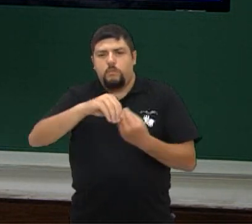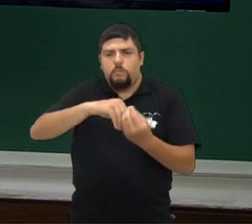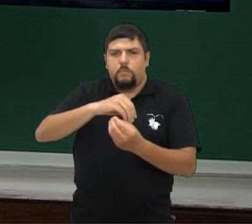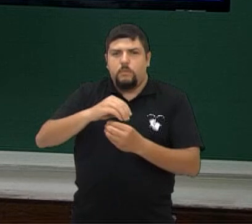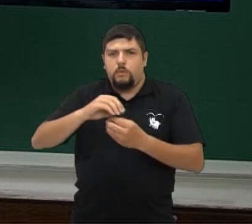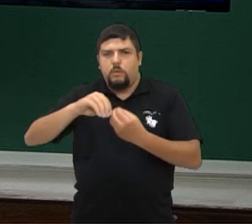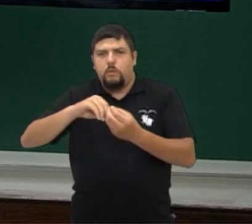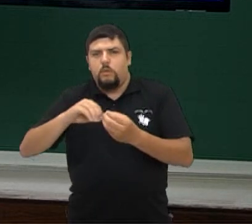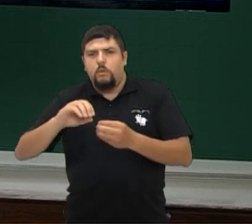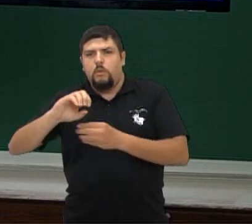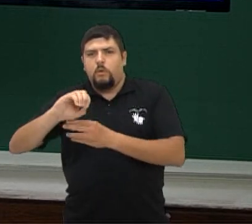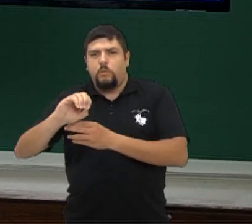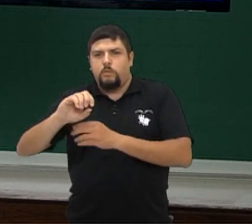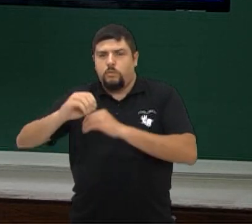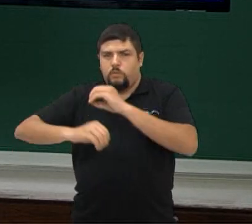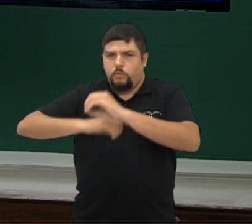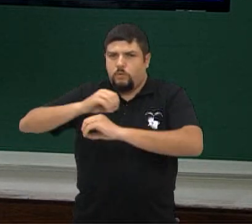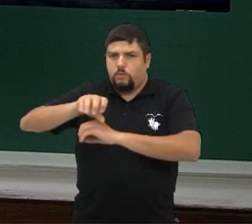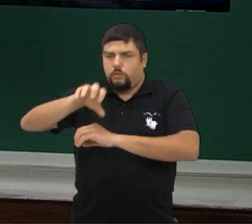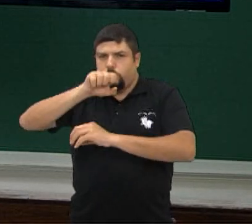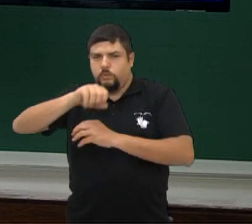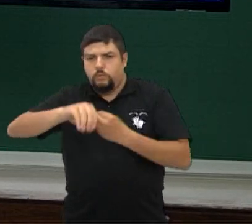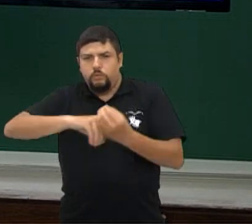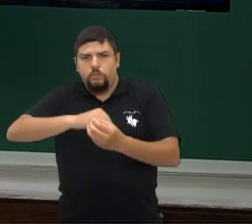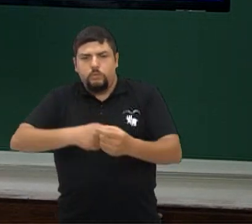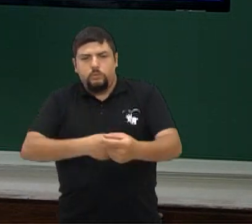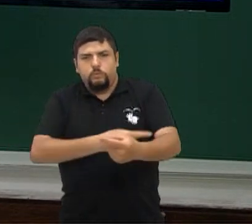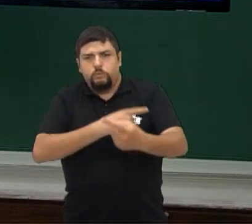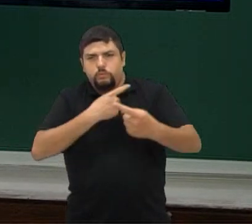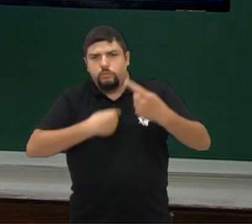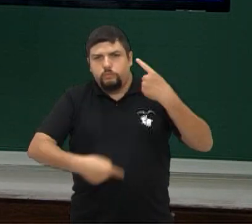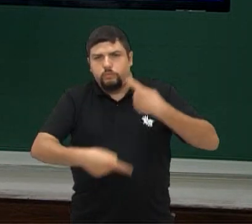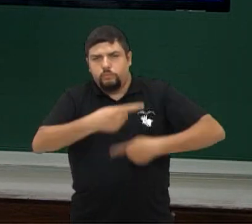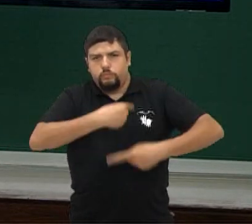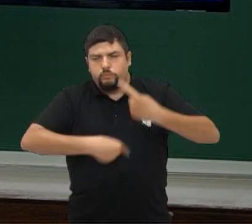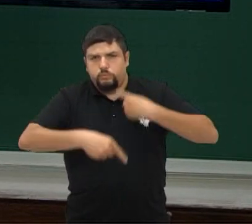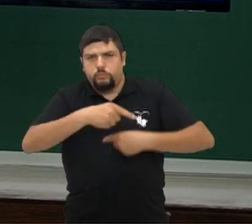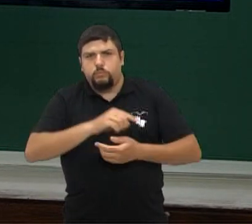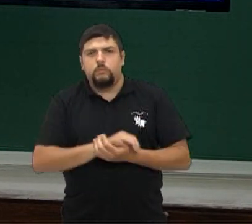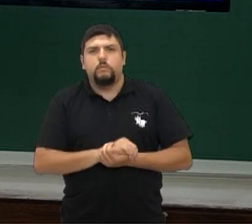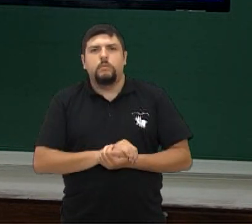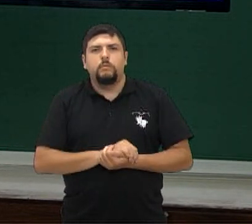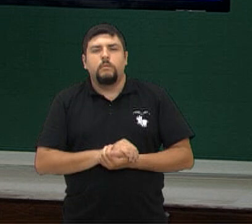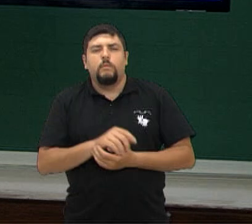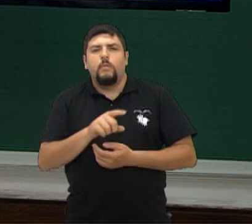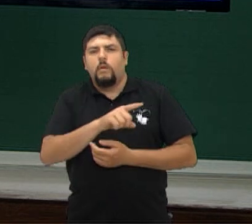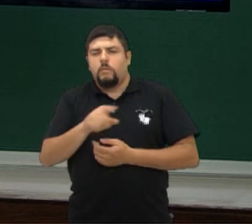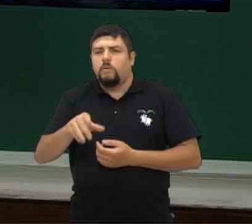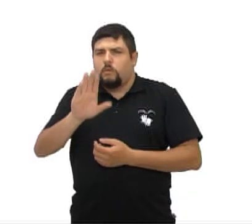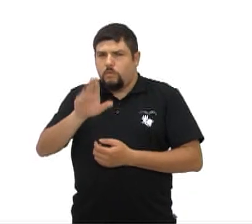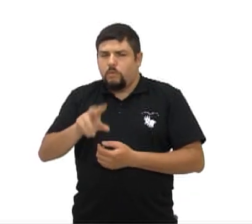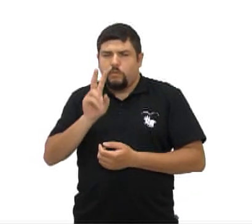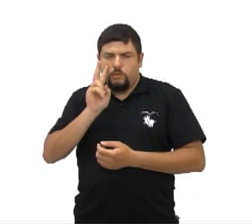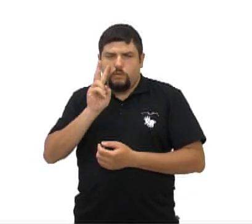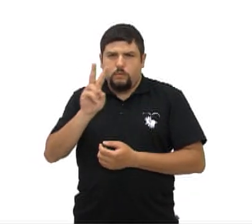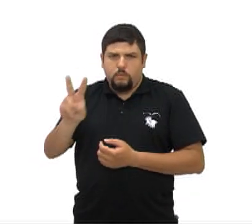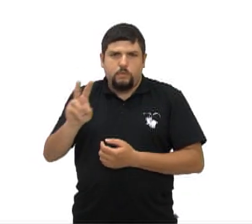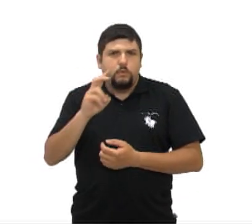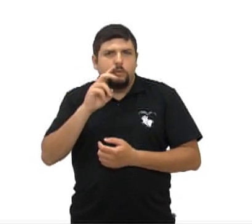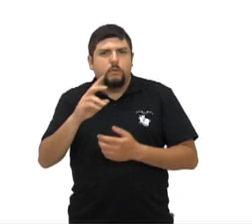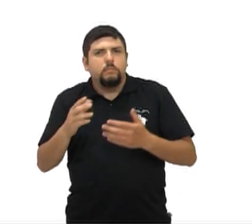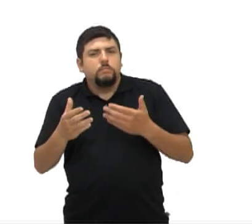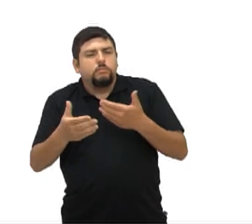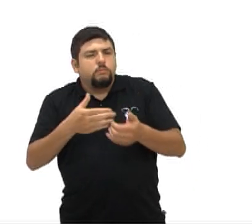a oxihemoglobina, que leva o oxigênio no nosso sangue. Vocês já devem ter visto, em algum lugar por aí,